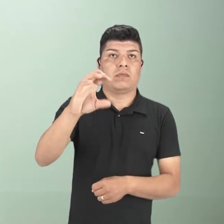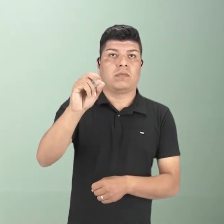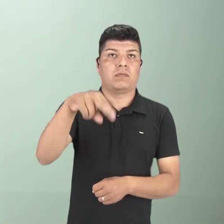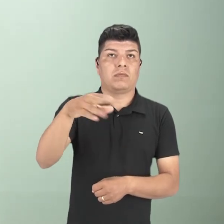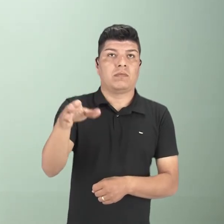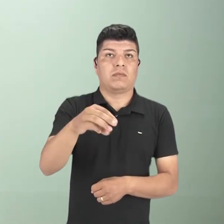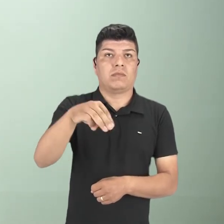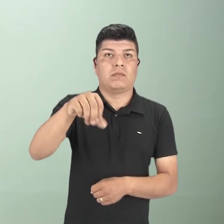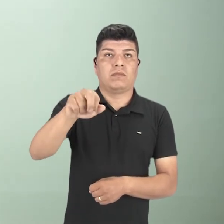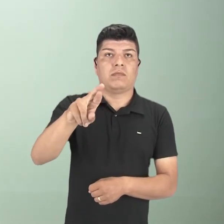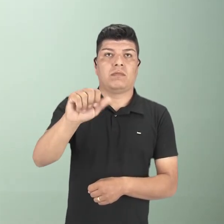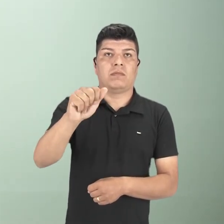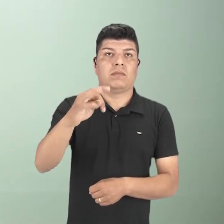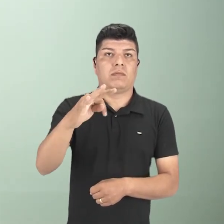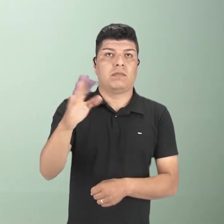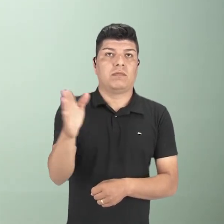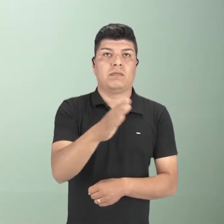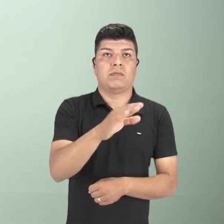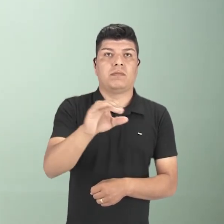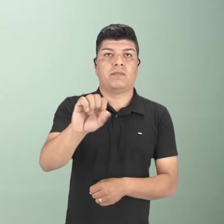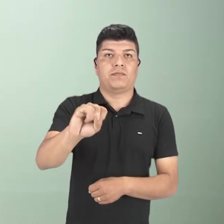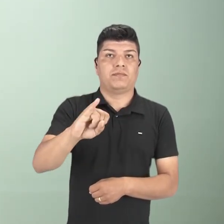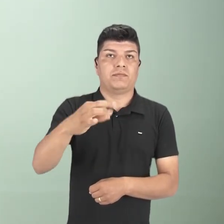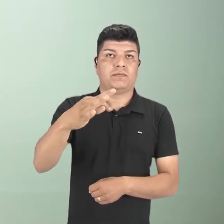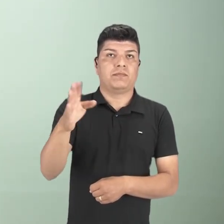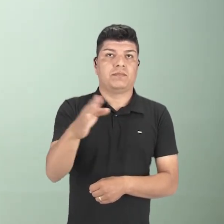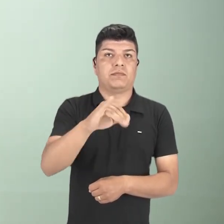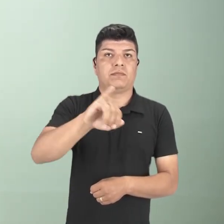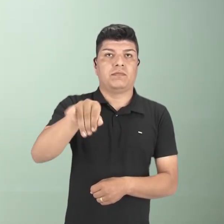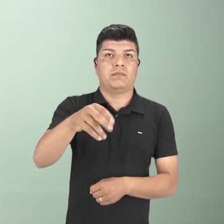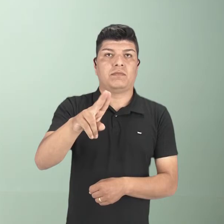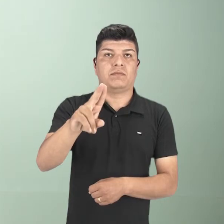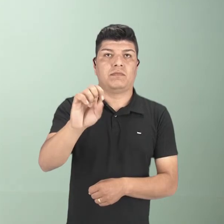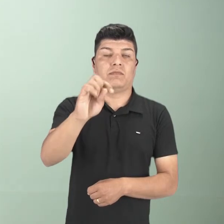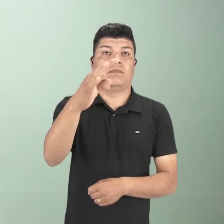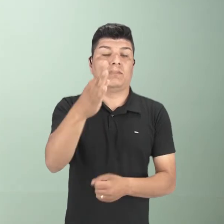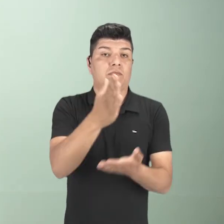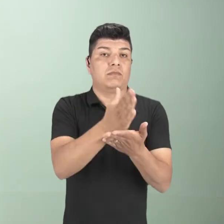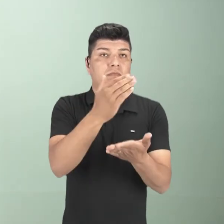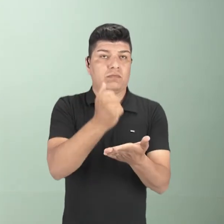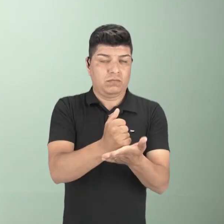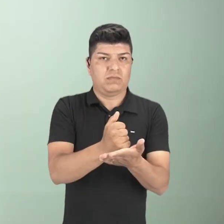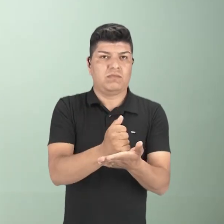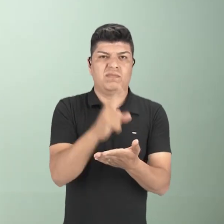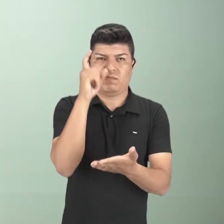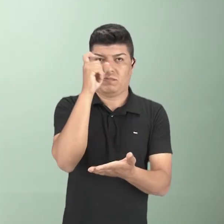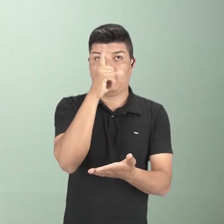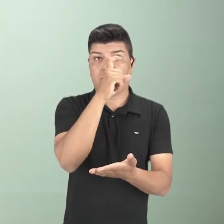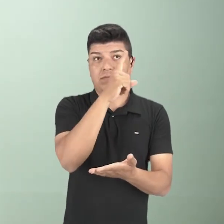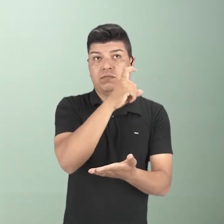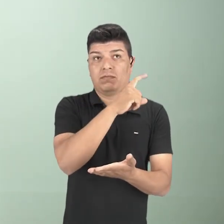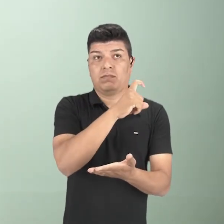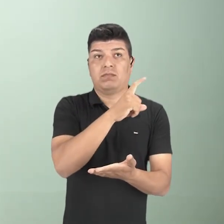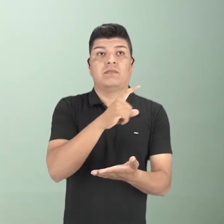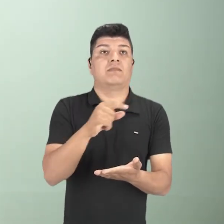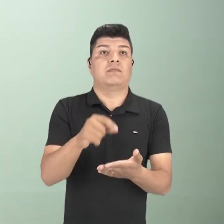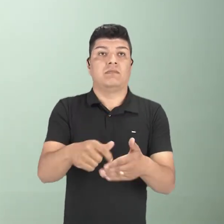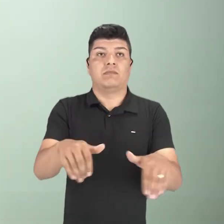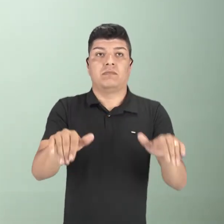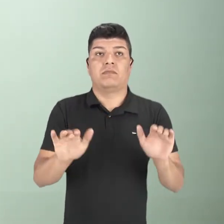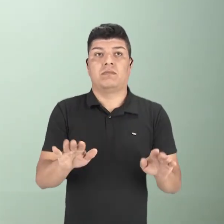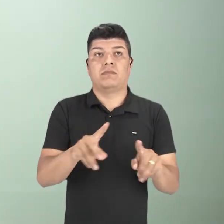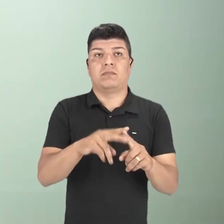Marat, Saint-Just, né? E aí foi dividido. A pior parte desse momento foi aí o Tribunal Revolucionário,